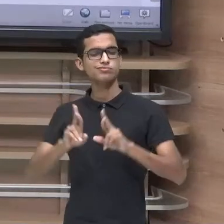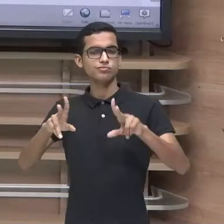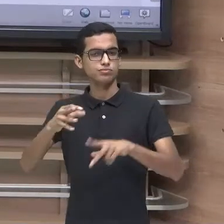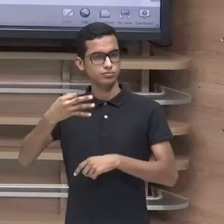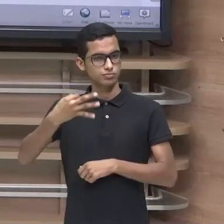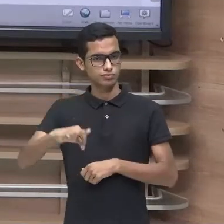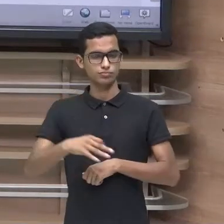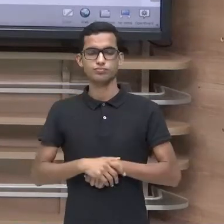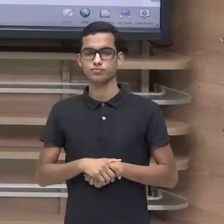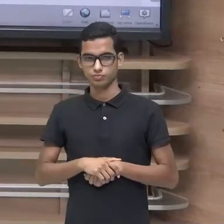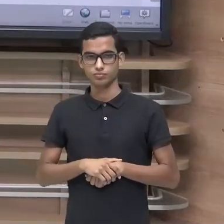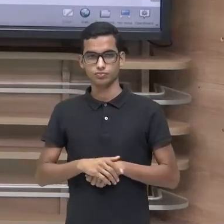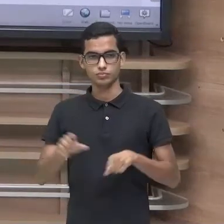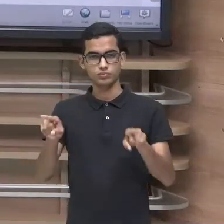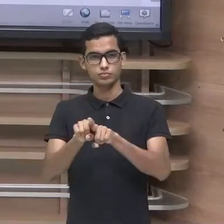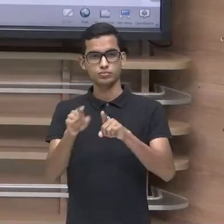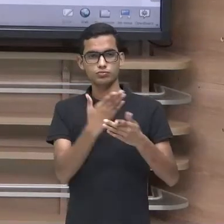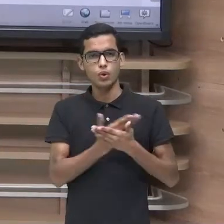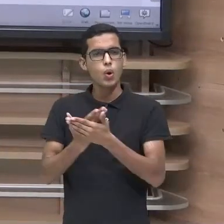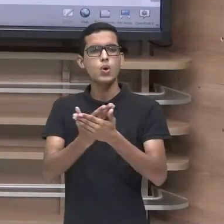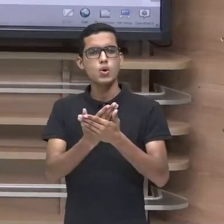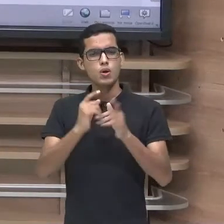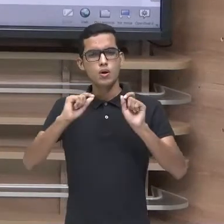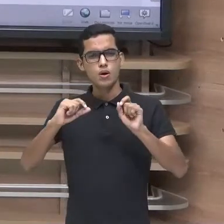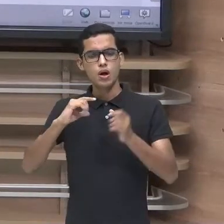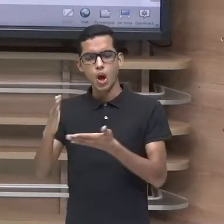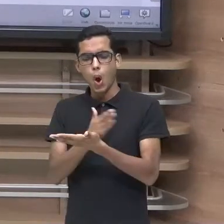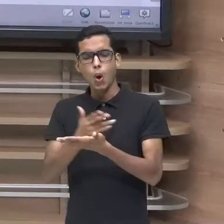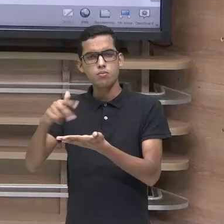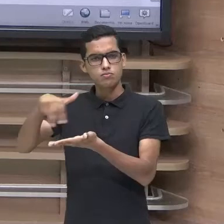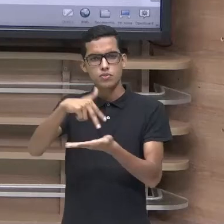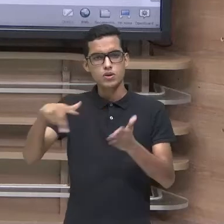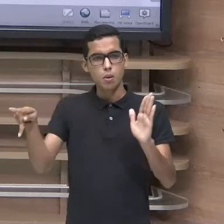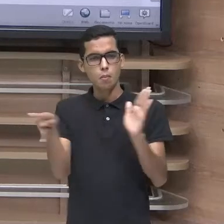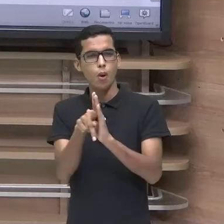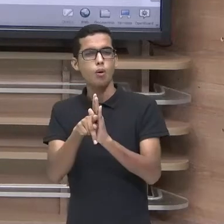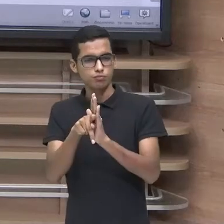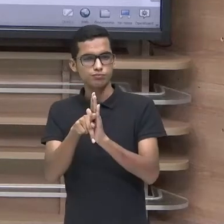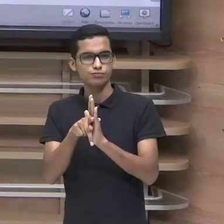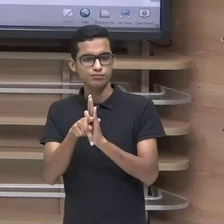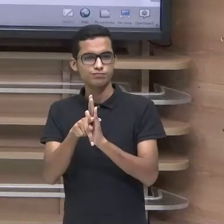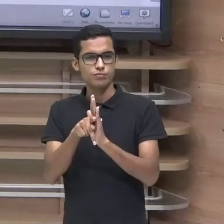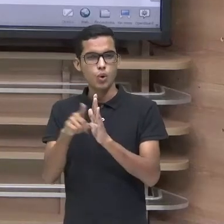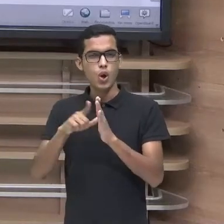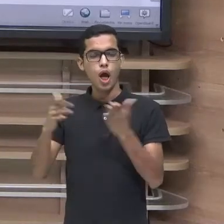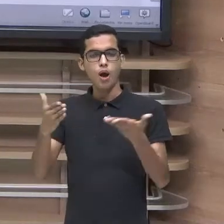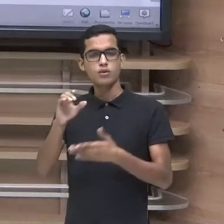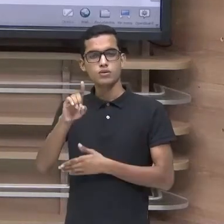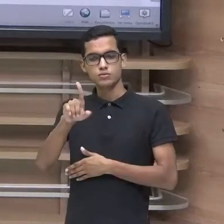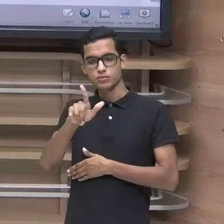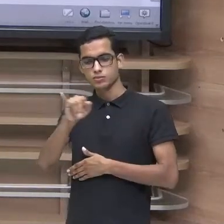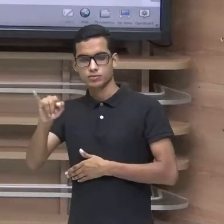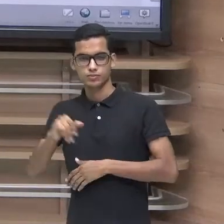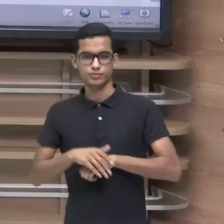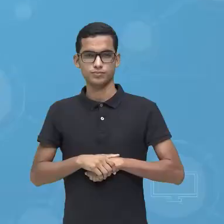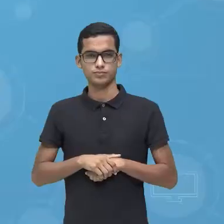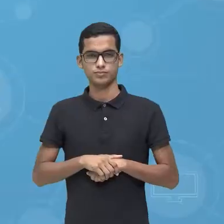certo? A gente viu aqui durante a nossa aula algumas das nossas danças indígenas. E agora nós vamos para a nossa dinâmica local